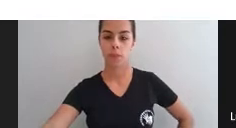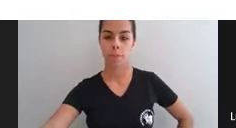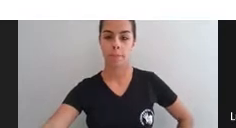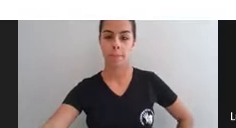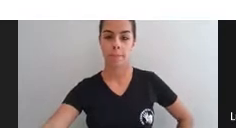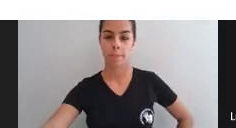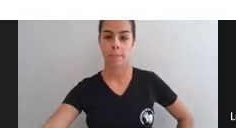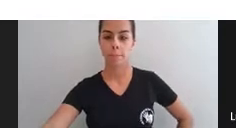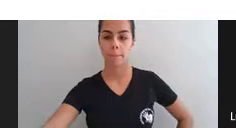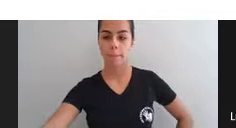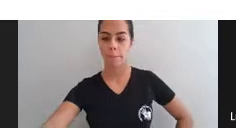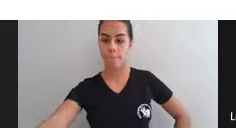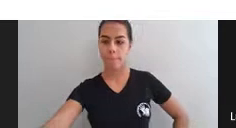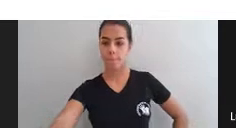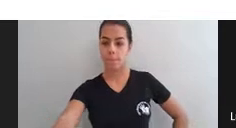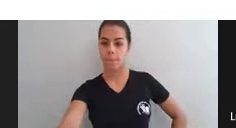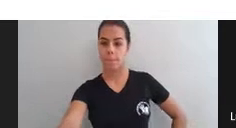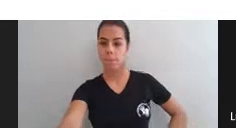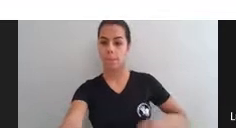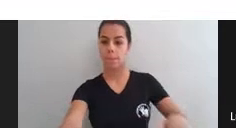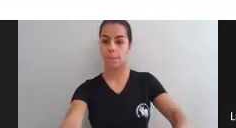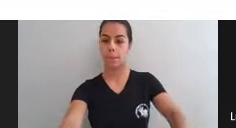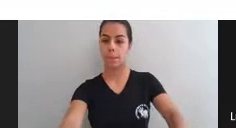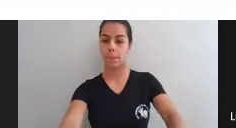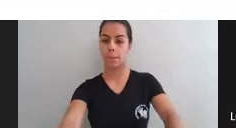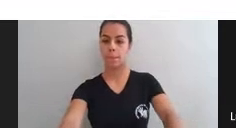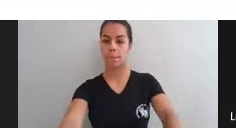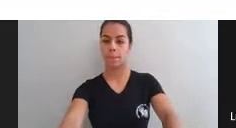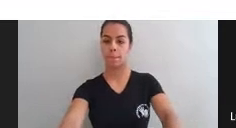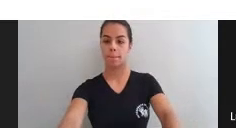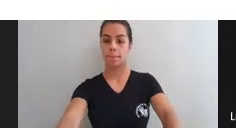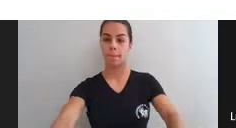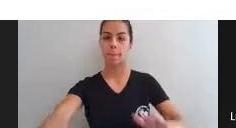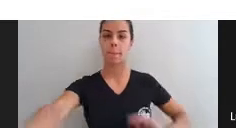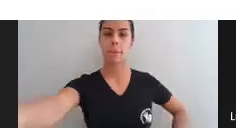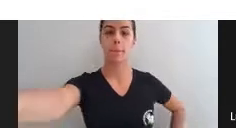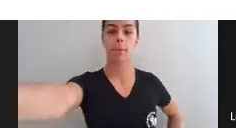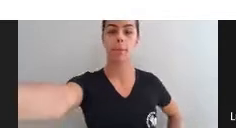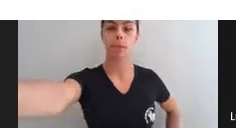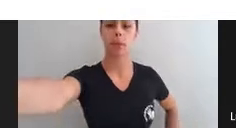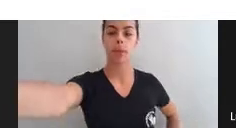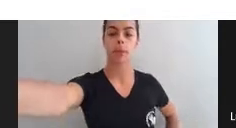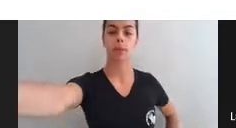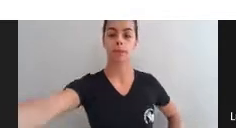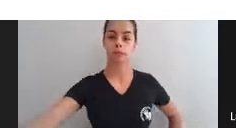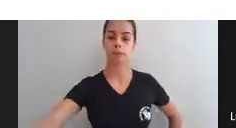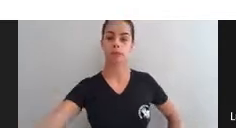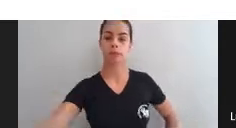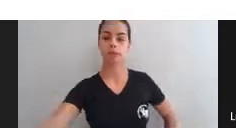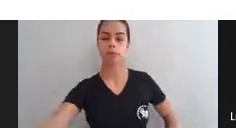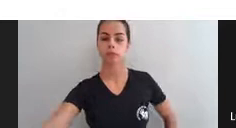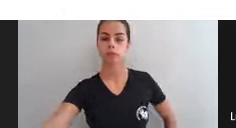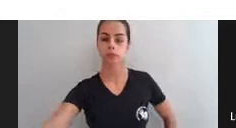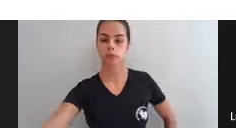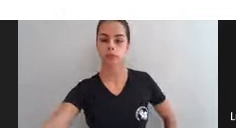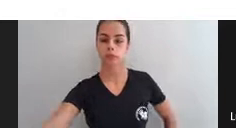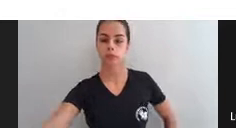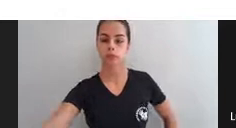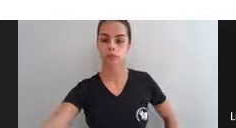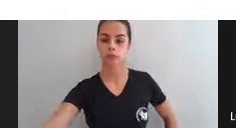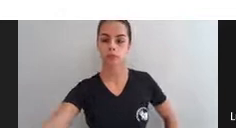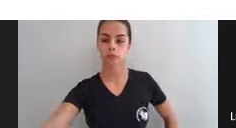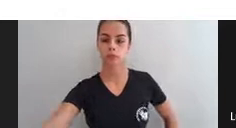pode se expandir, transformando parte desse calor aqui em trabalho, né?